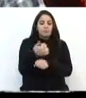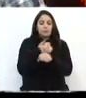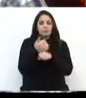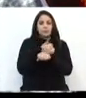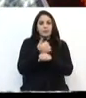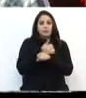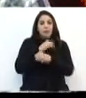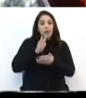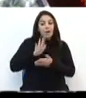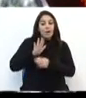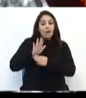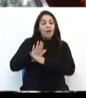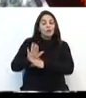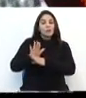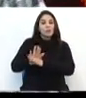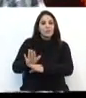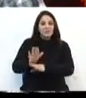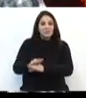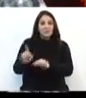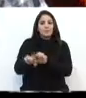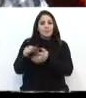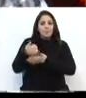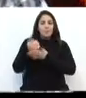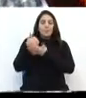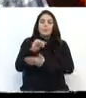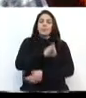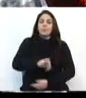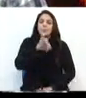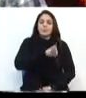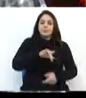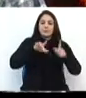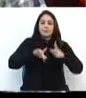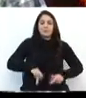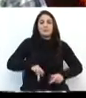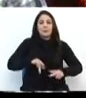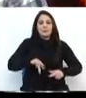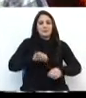um suporte precioso para quem vai construir e nossa cidade é